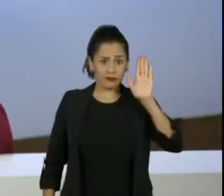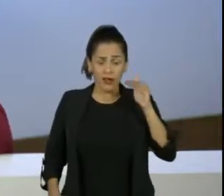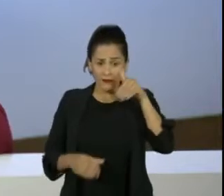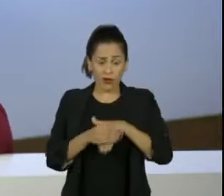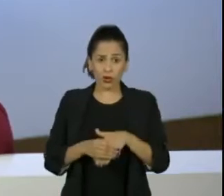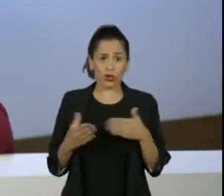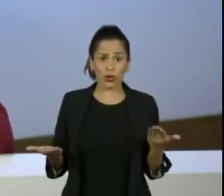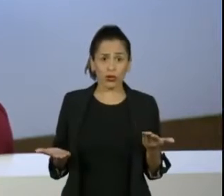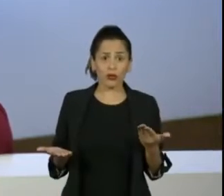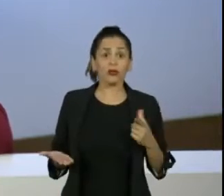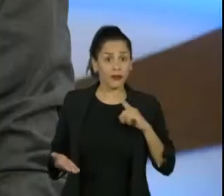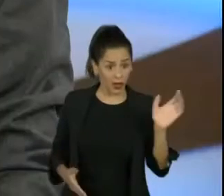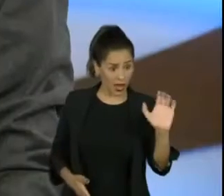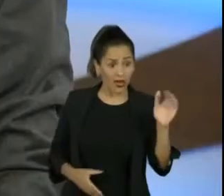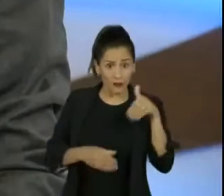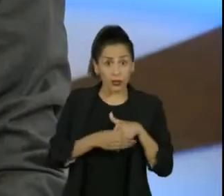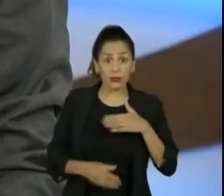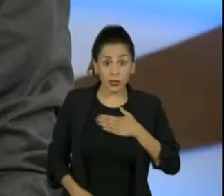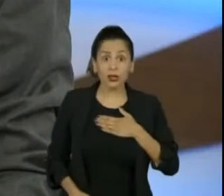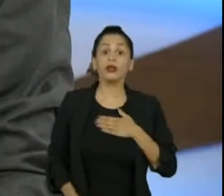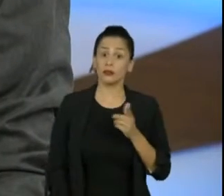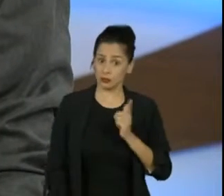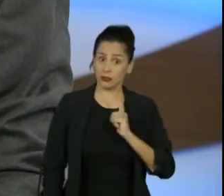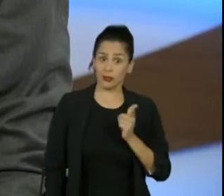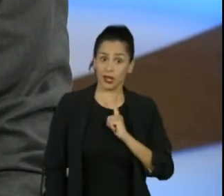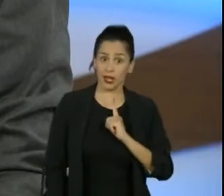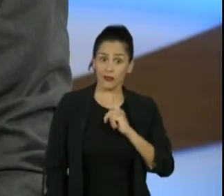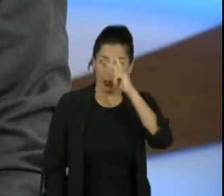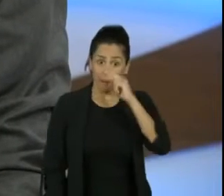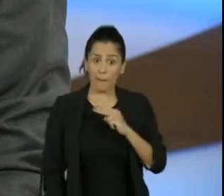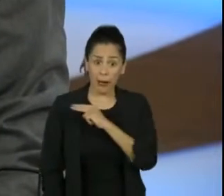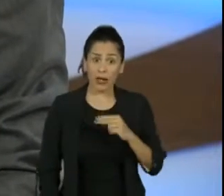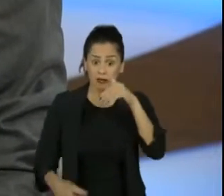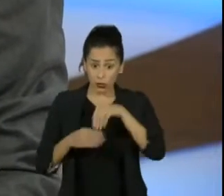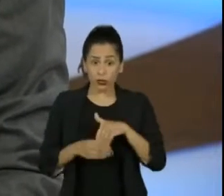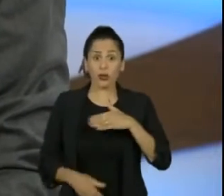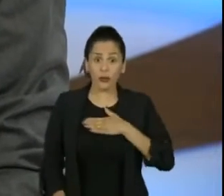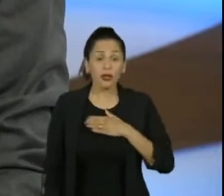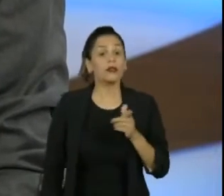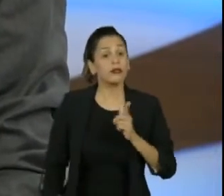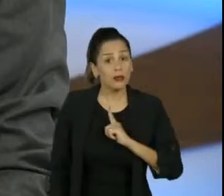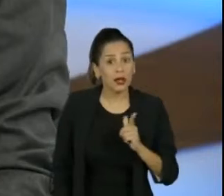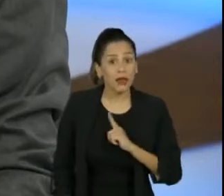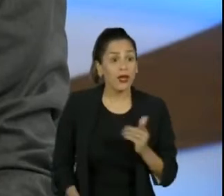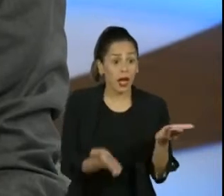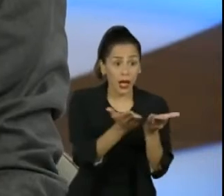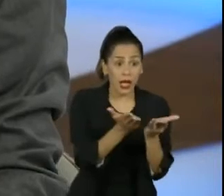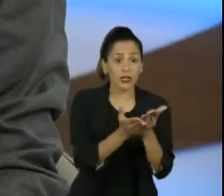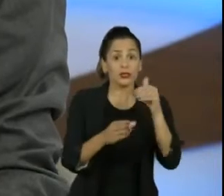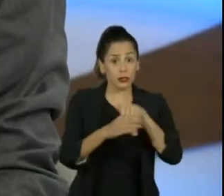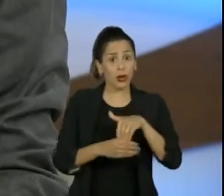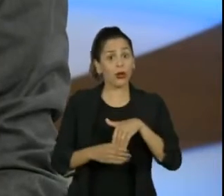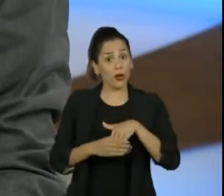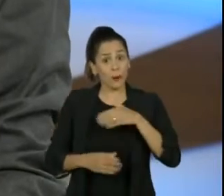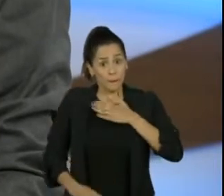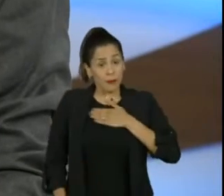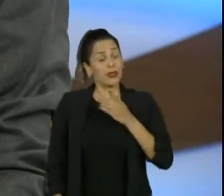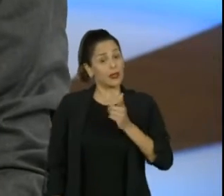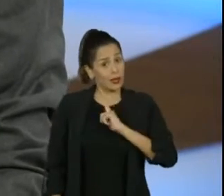tá? Eu tive voto de gay, eu tive voto de padre, eu tive voto de evangélico, eu tive voto